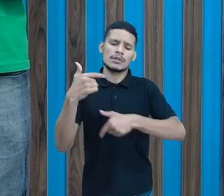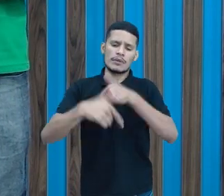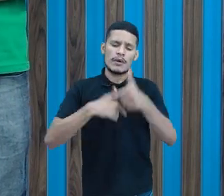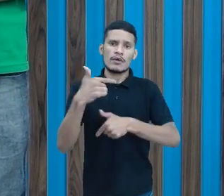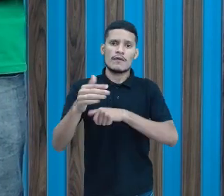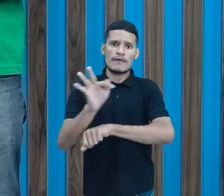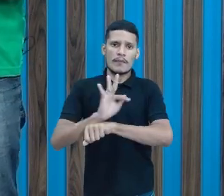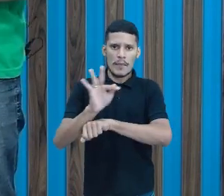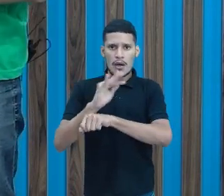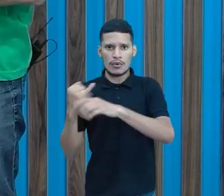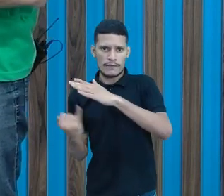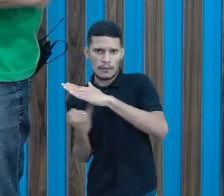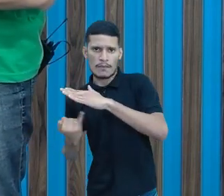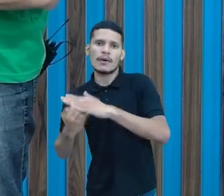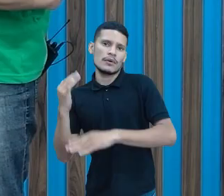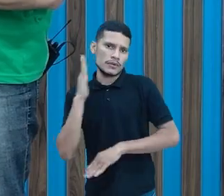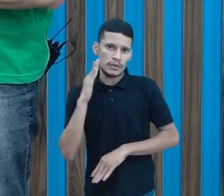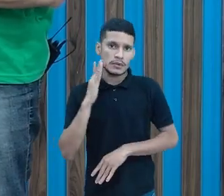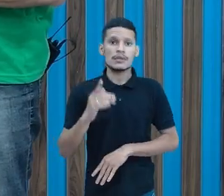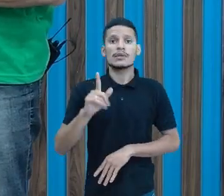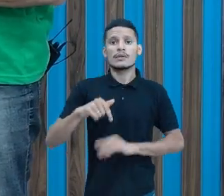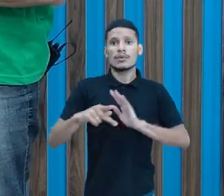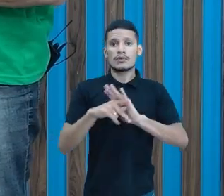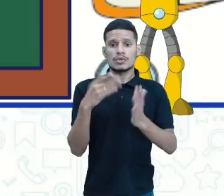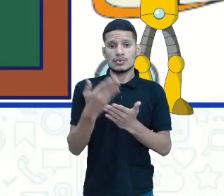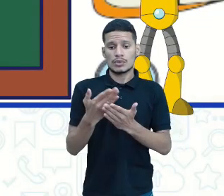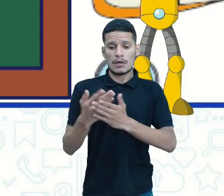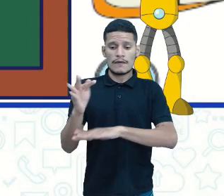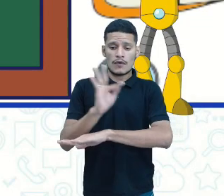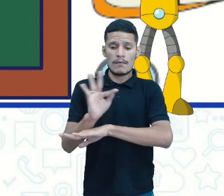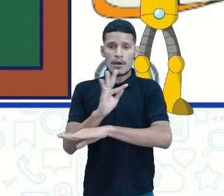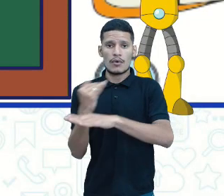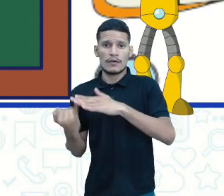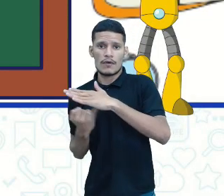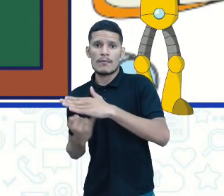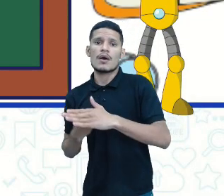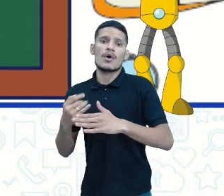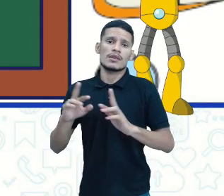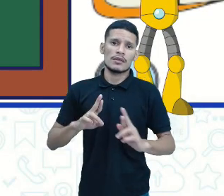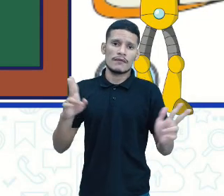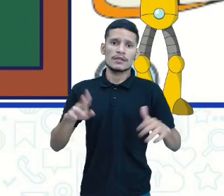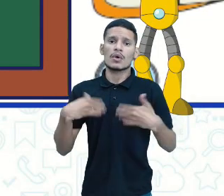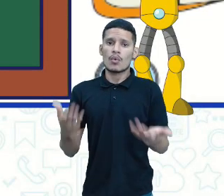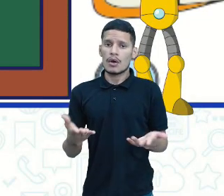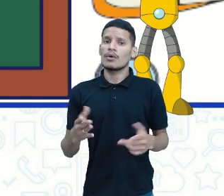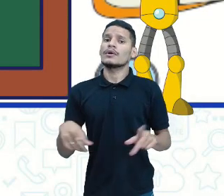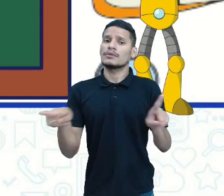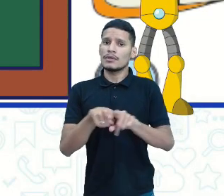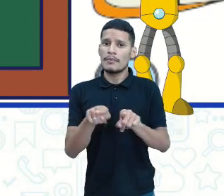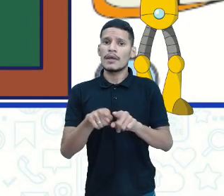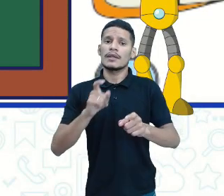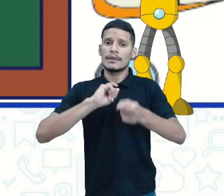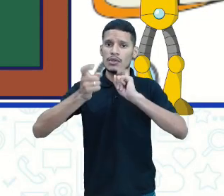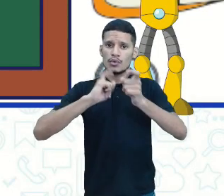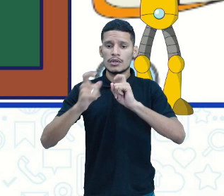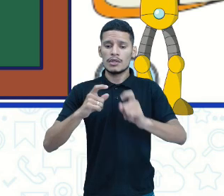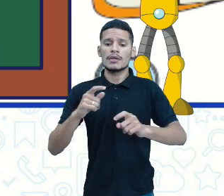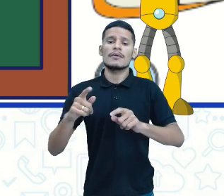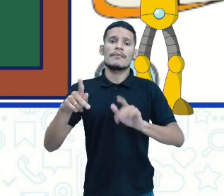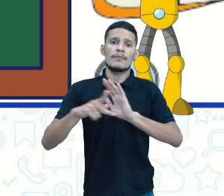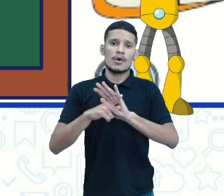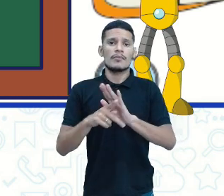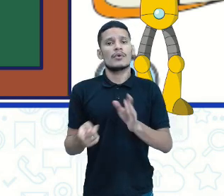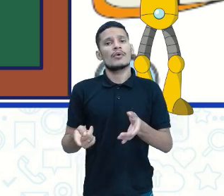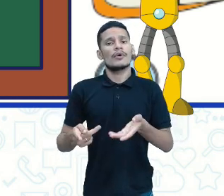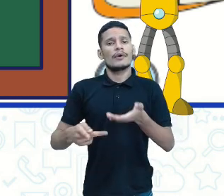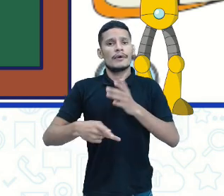o trabalho informal. Então, estudar as diferenças entre trabalho formal e informal, discutir as condições de trabalho no Brasil da